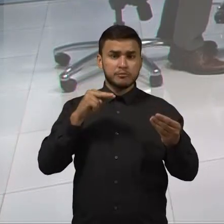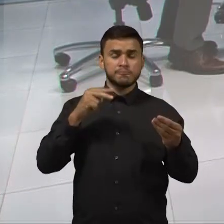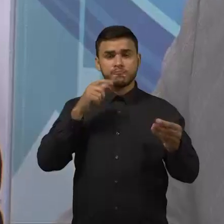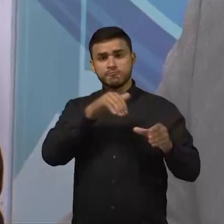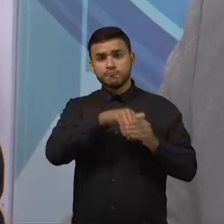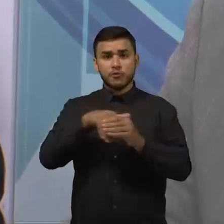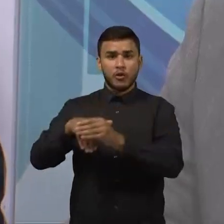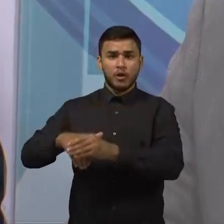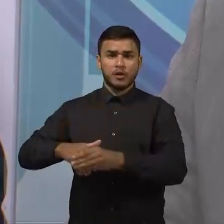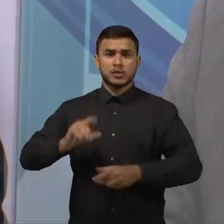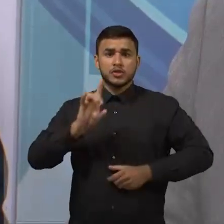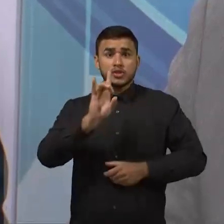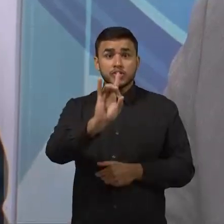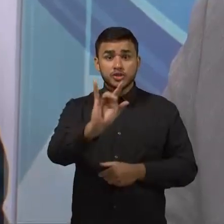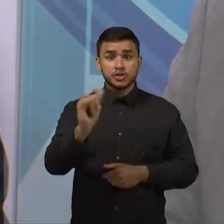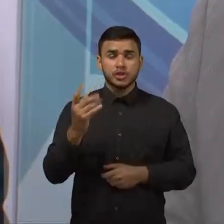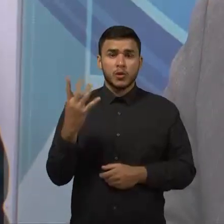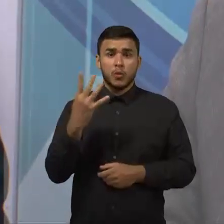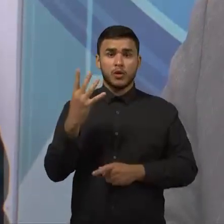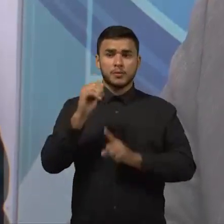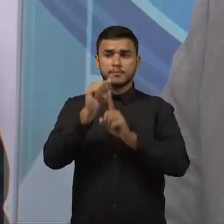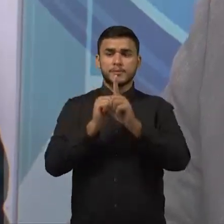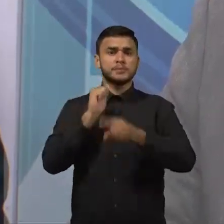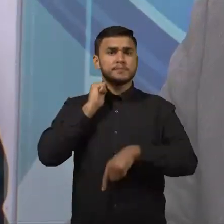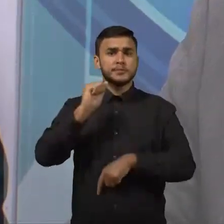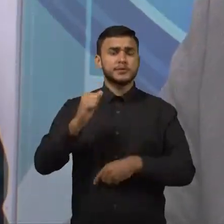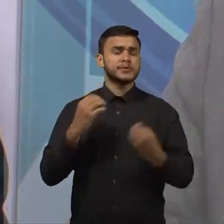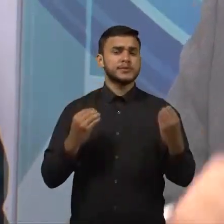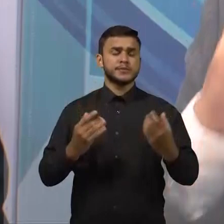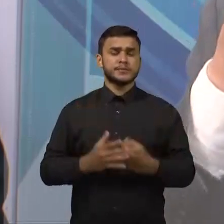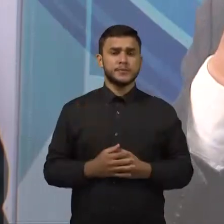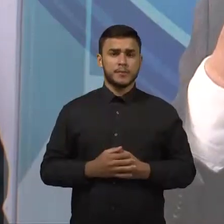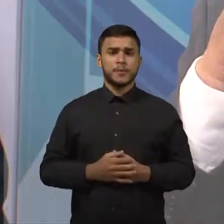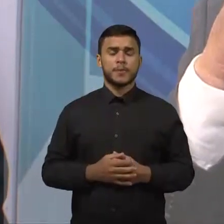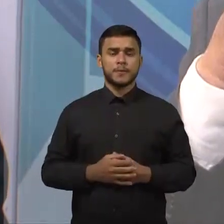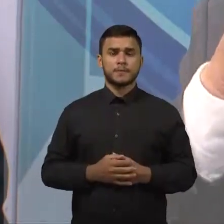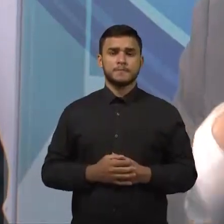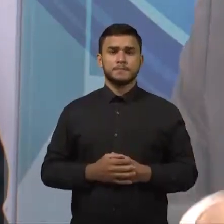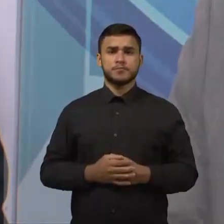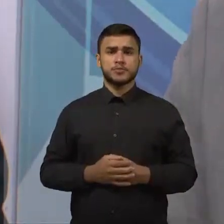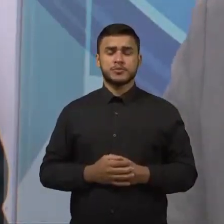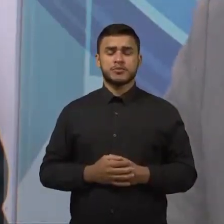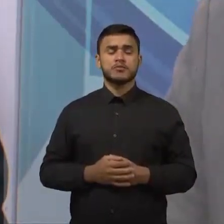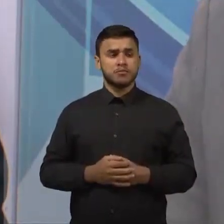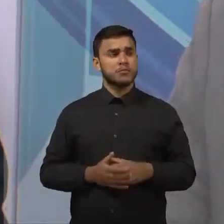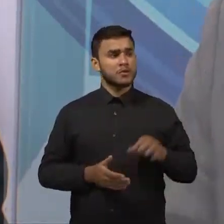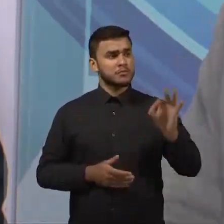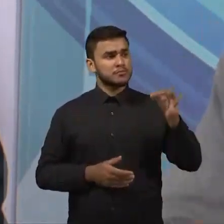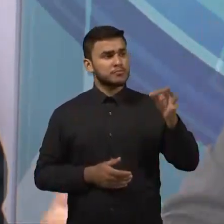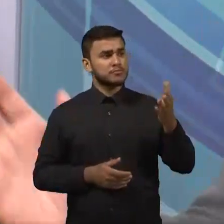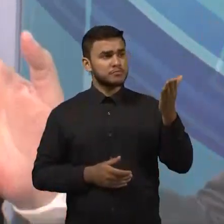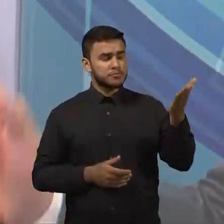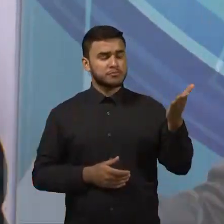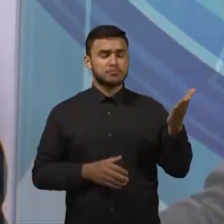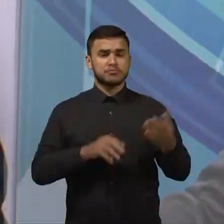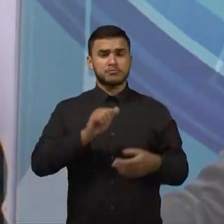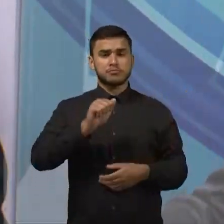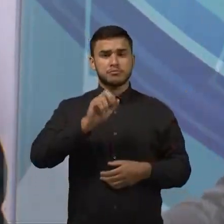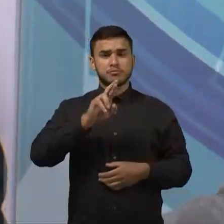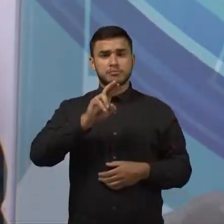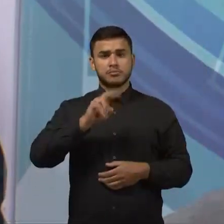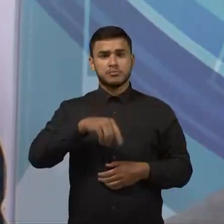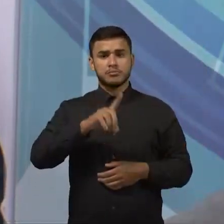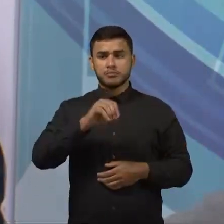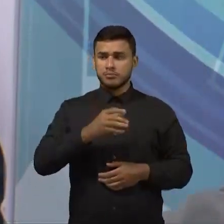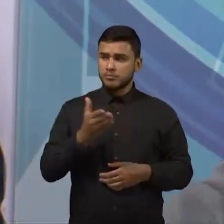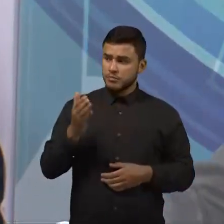com data marcada para vencer? Sim, foi isso, embora essa decisão, meu prezado Arnaldo, o doutor